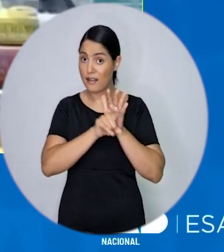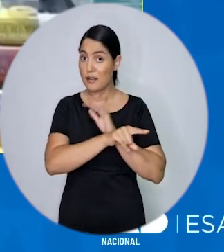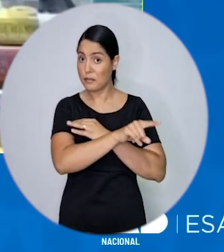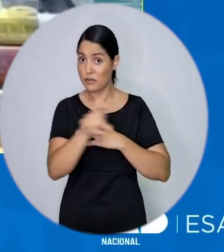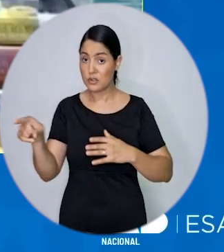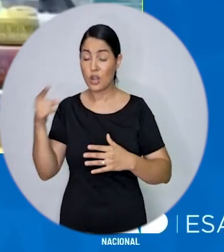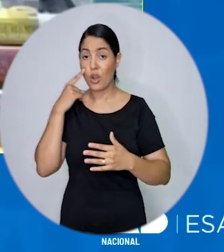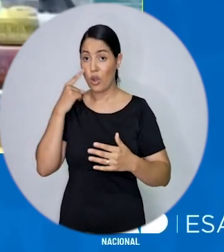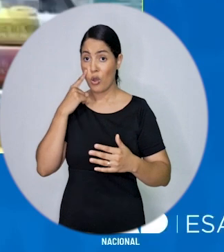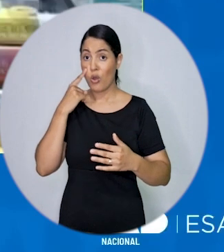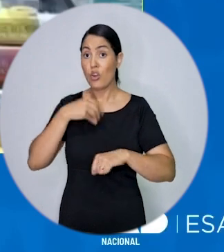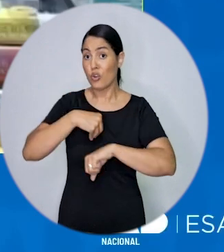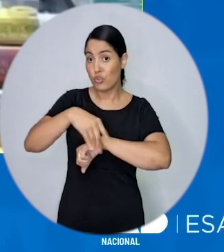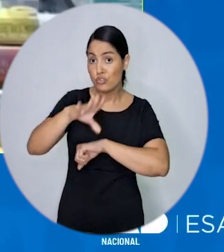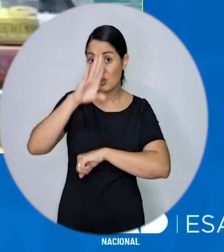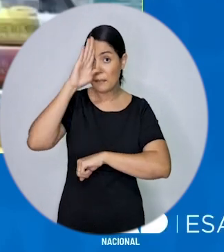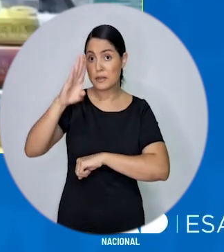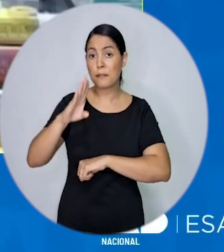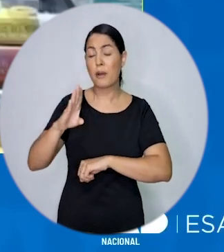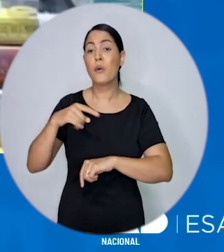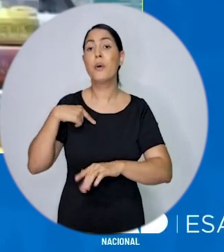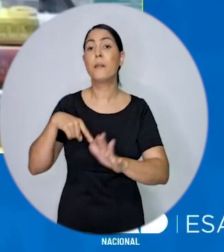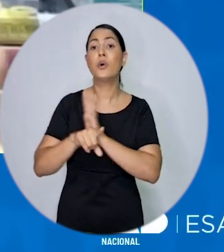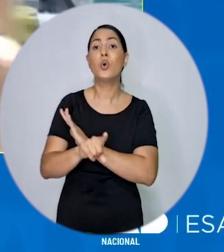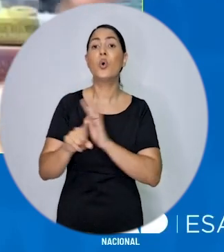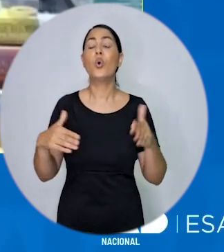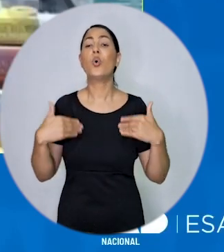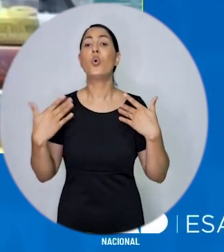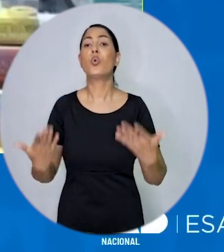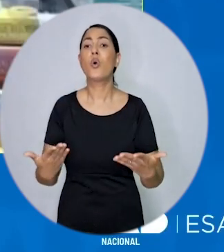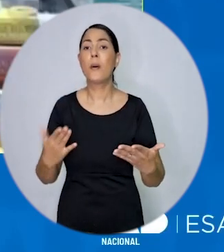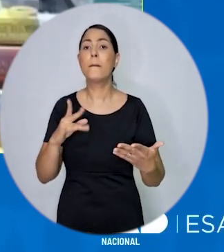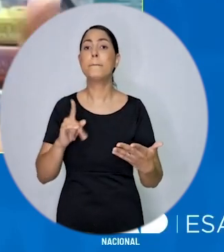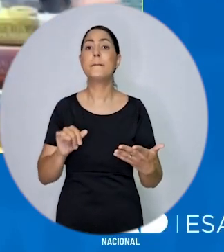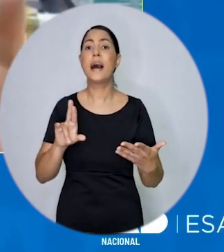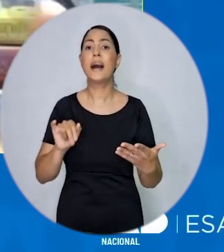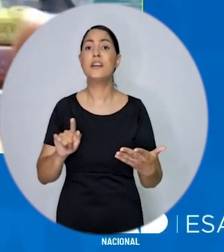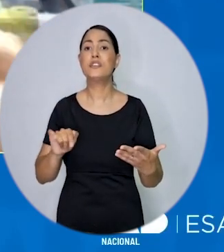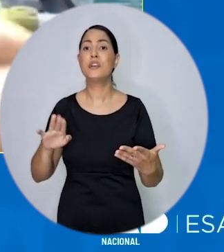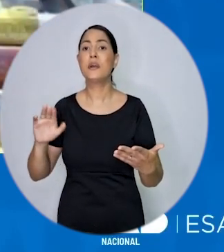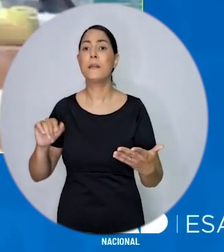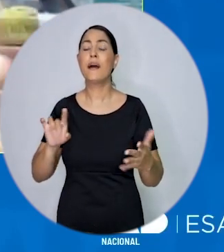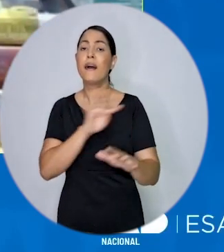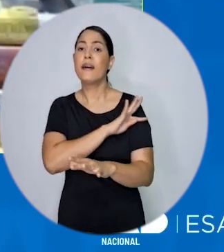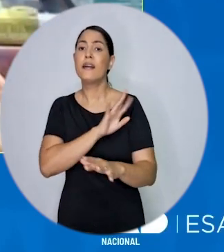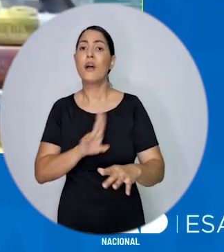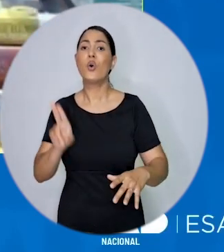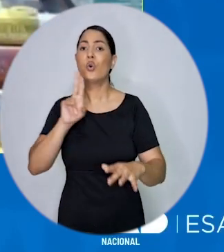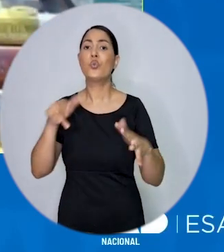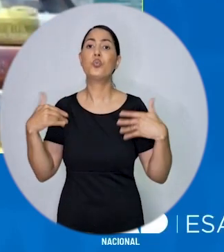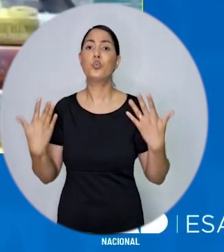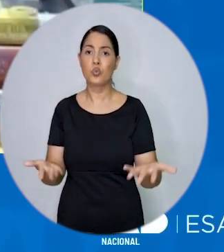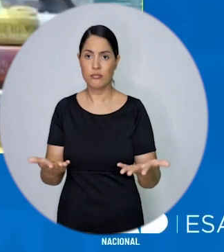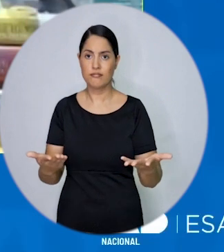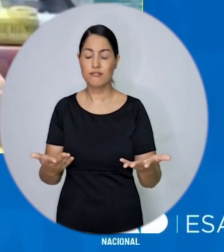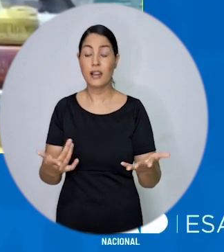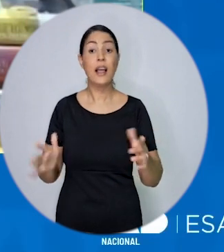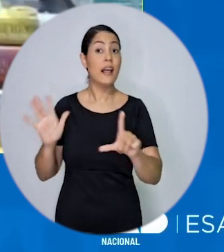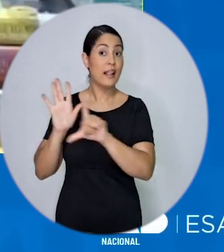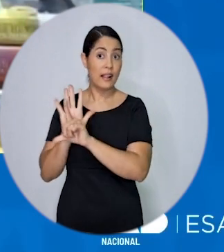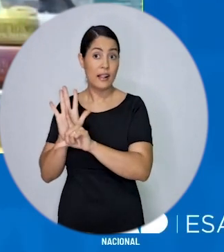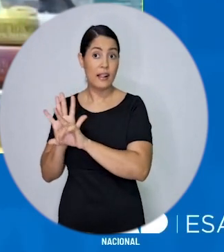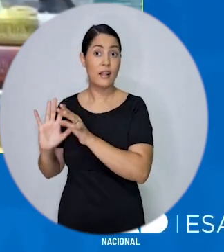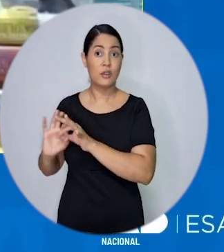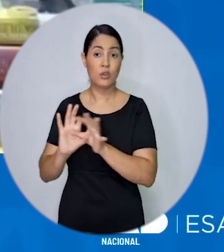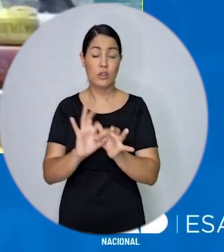valer aí a dica, talvez a principal dica. Qual que é um grande paradigma que eu tenho para utilizar técnicas? É